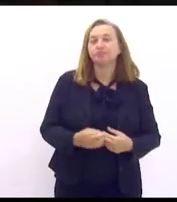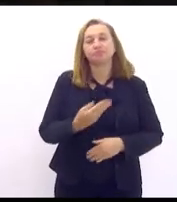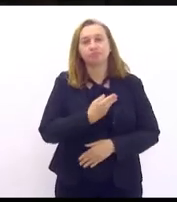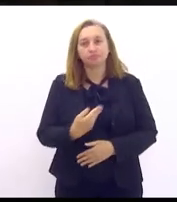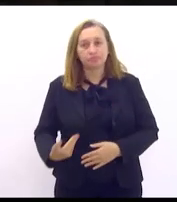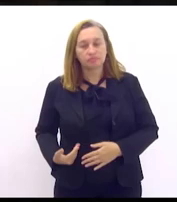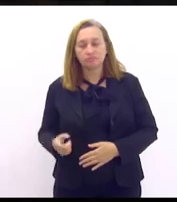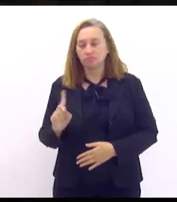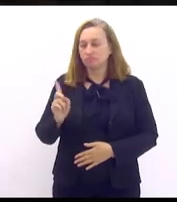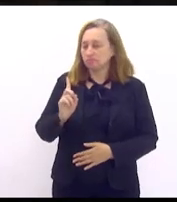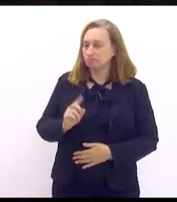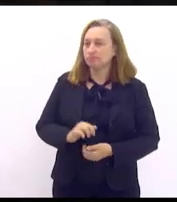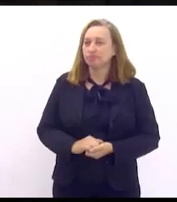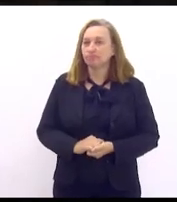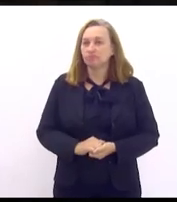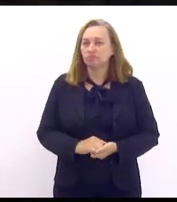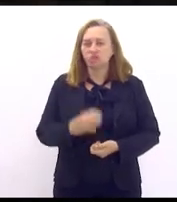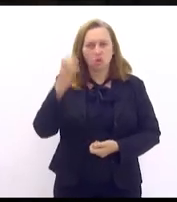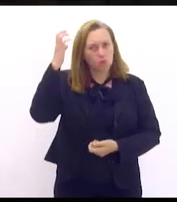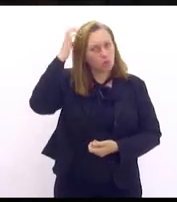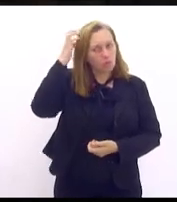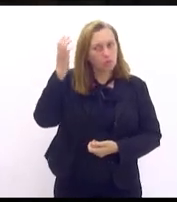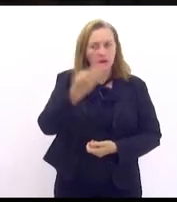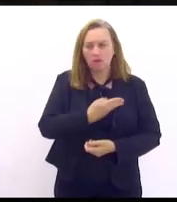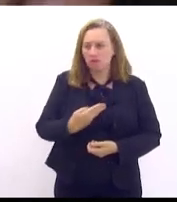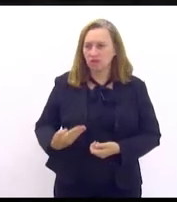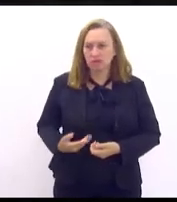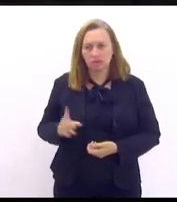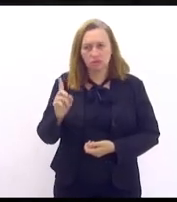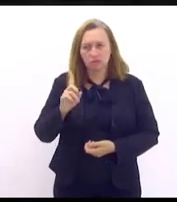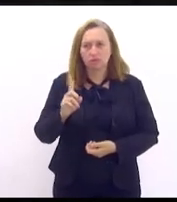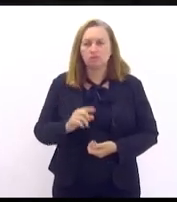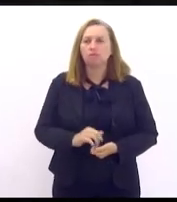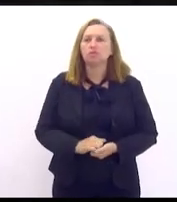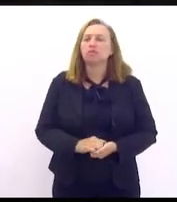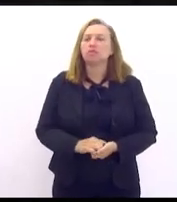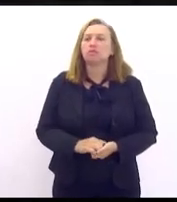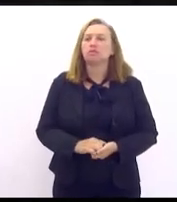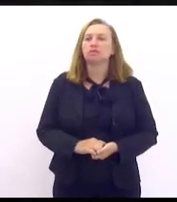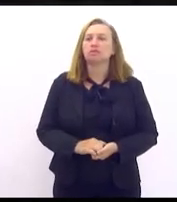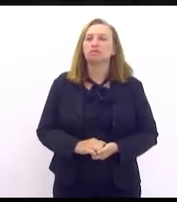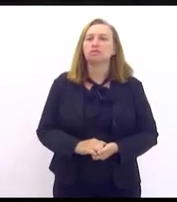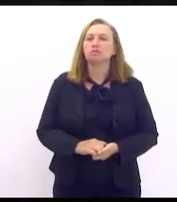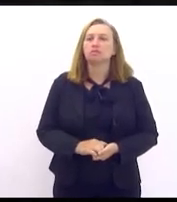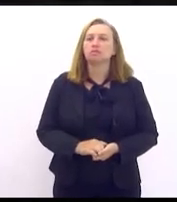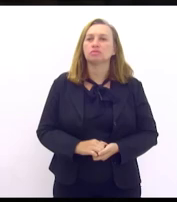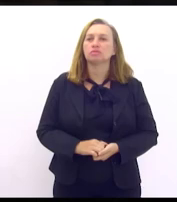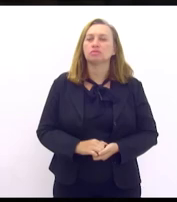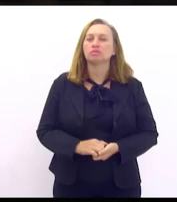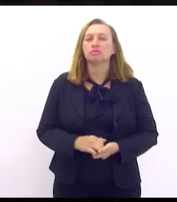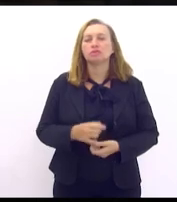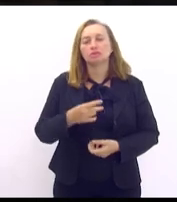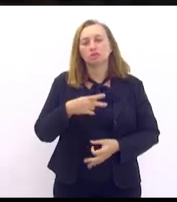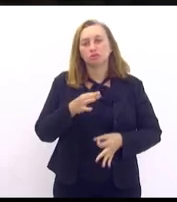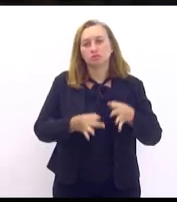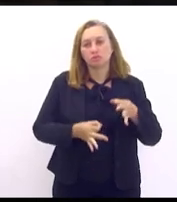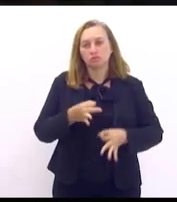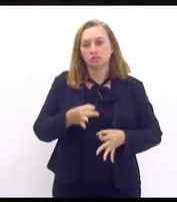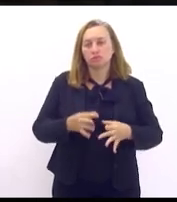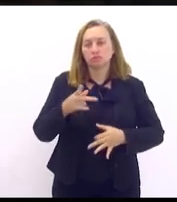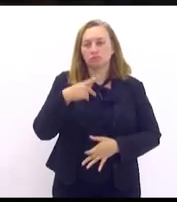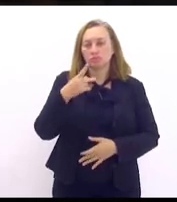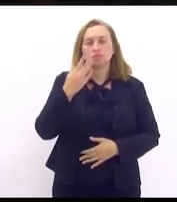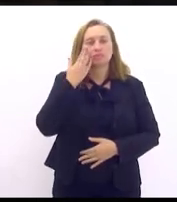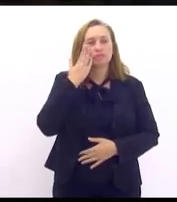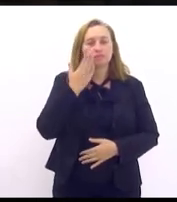Eu não sou um abestado, né? Não estou falando besteira aqui, faço as críticas, mas também sou justo. A gente